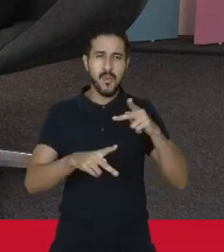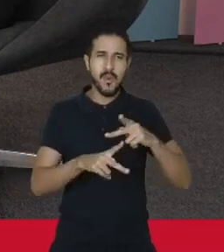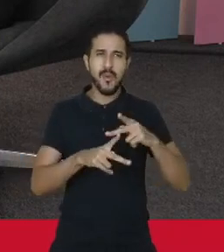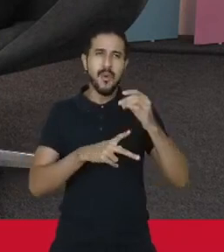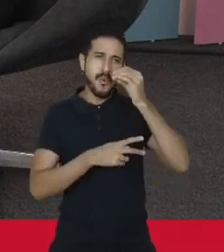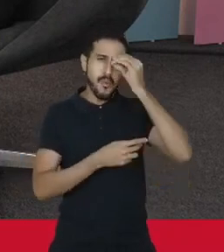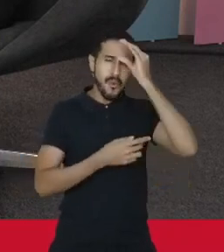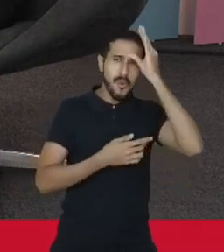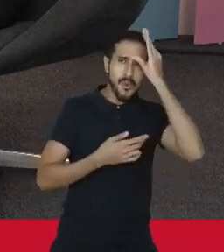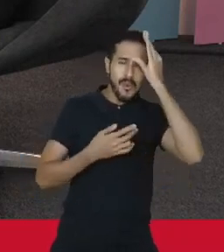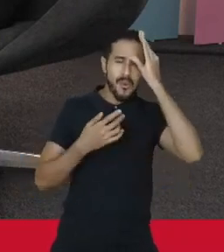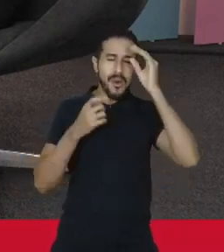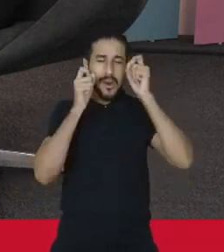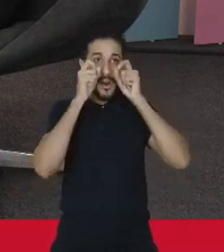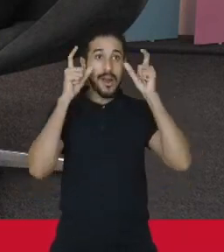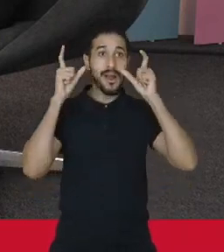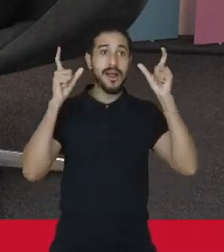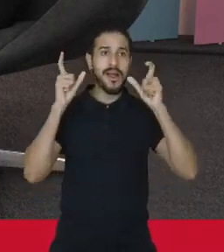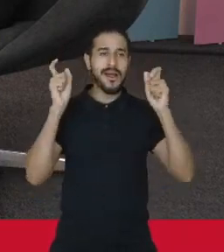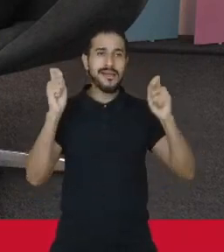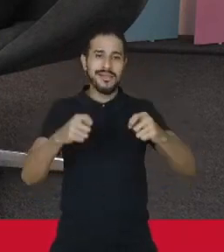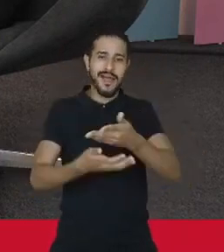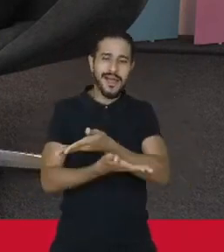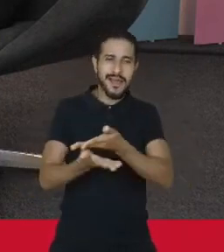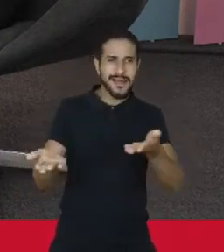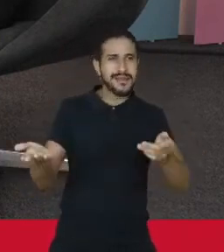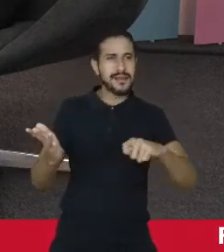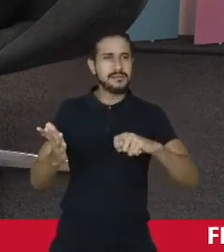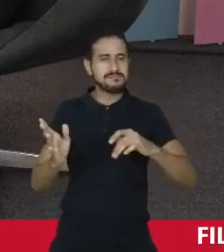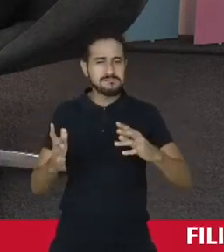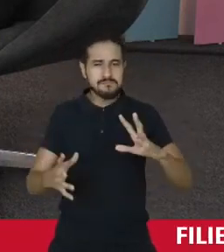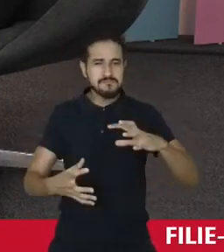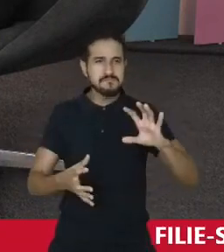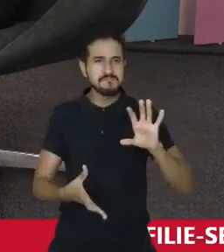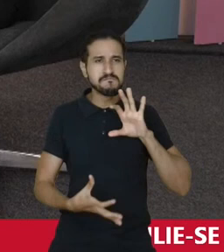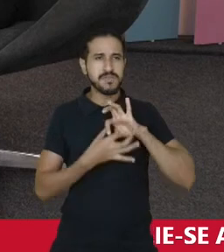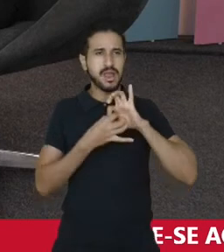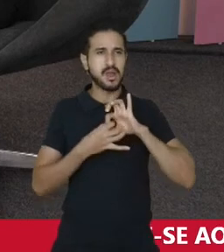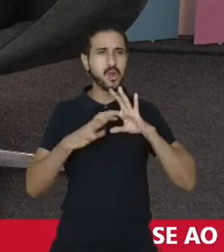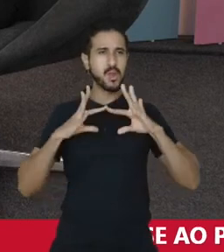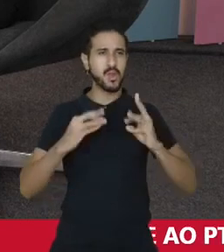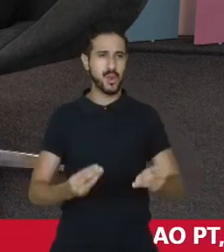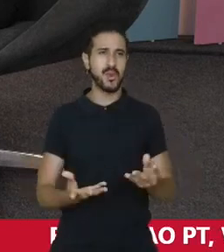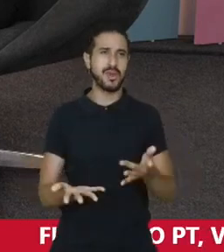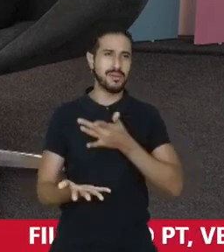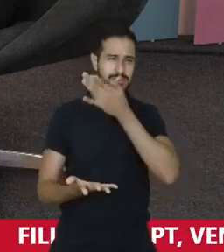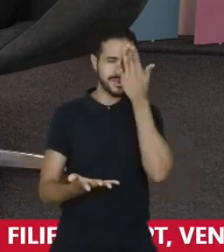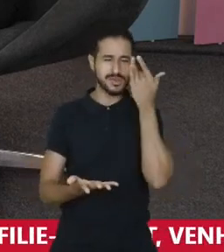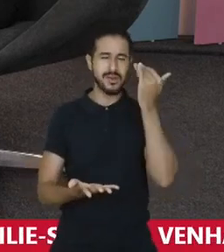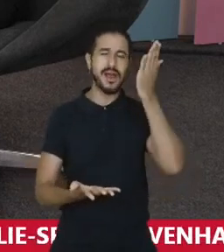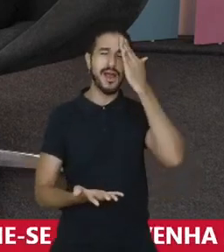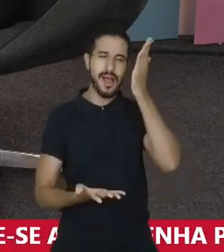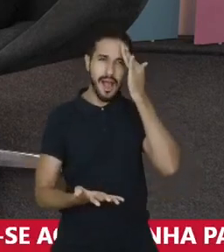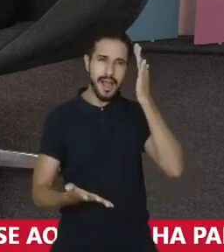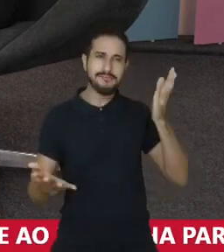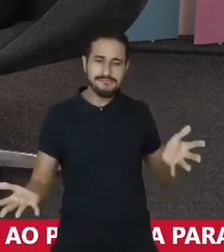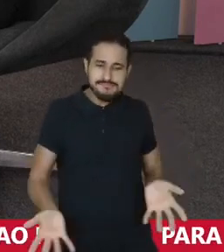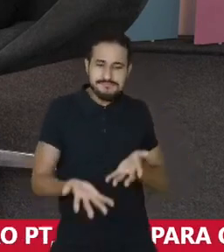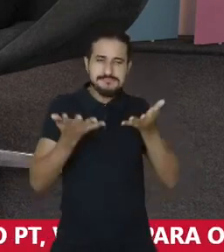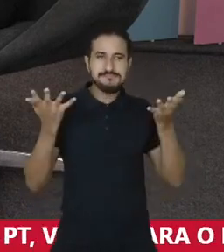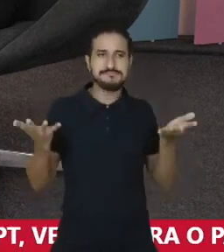se conscientizar e fazer com que isso seja uma realidade para todos, para que todos promovam